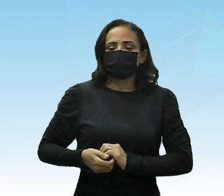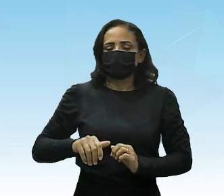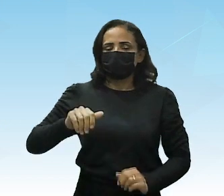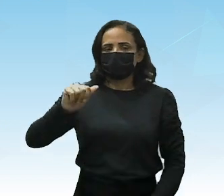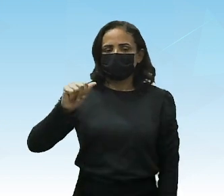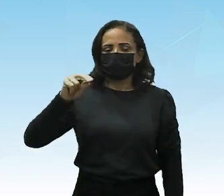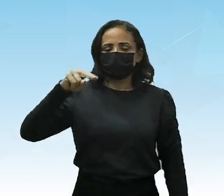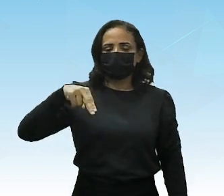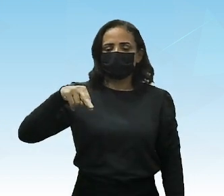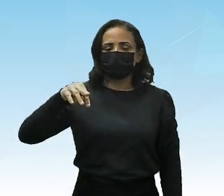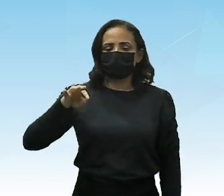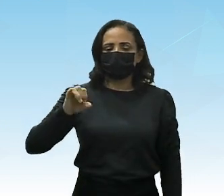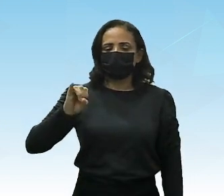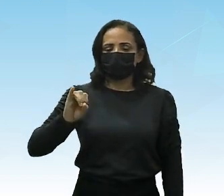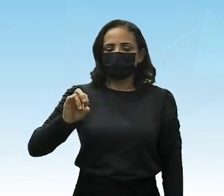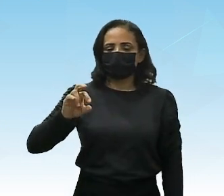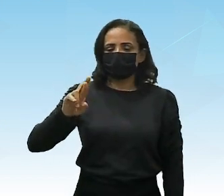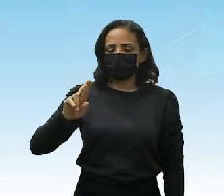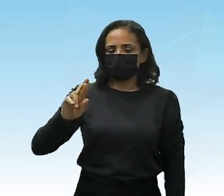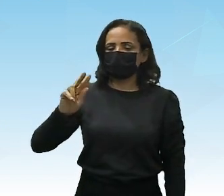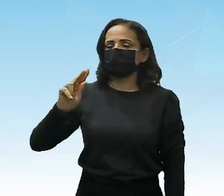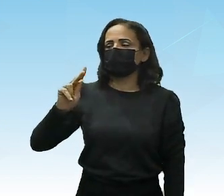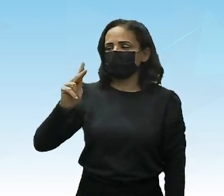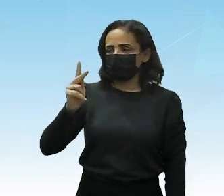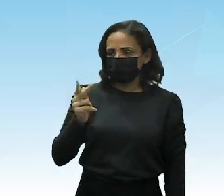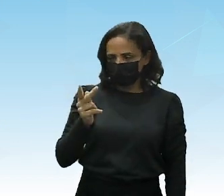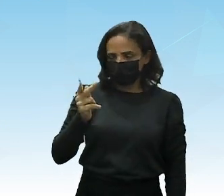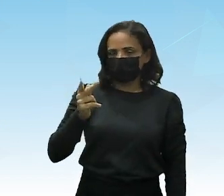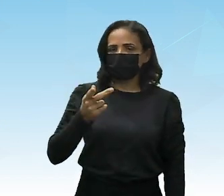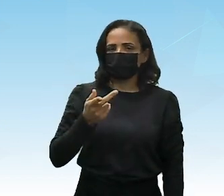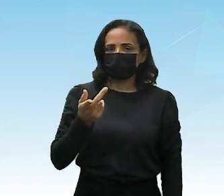anti-RH. Aí você pode dizer assim, André, o que é o anti-RH?